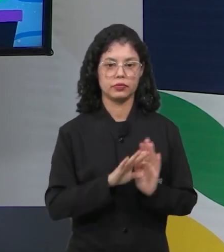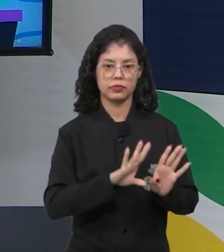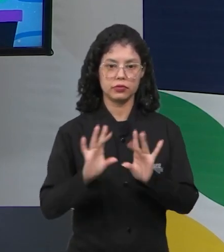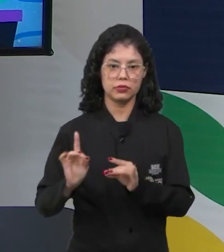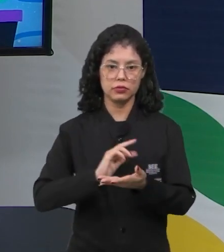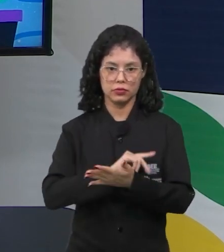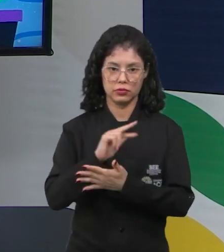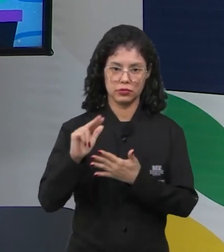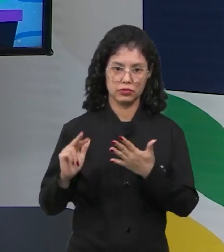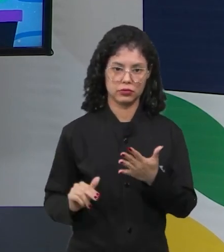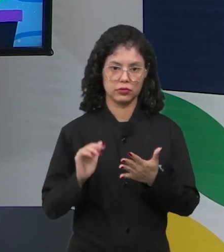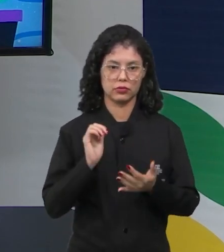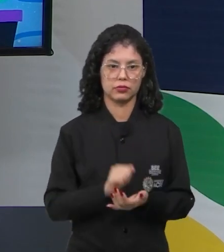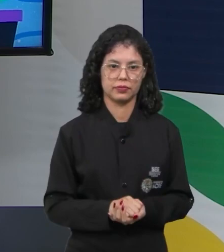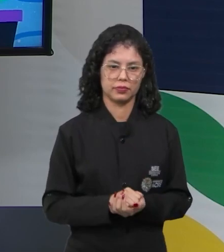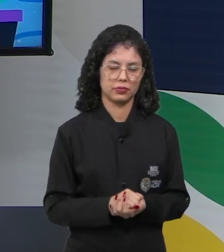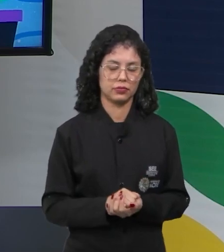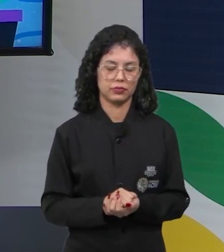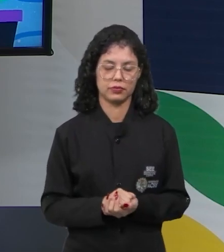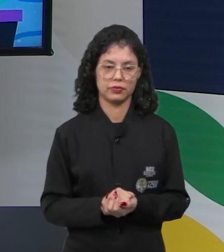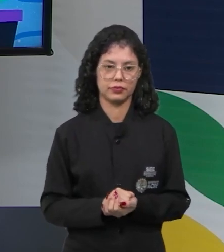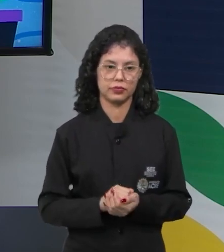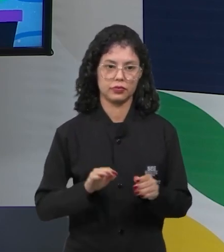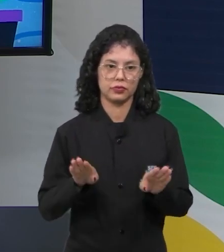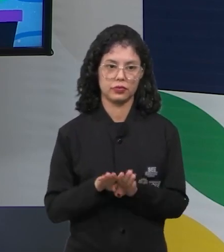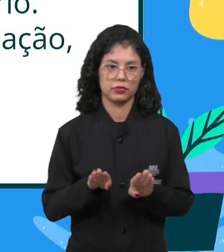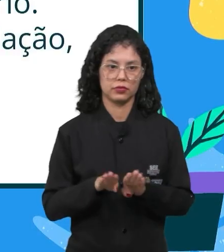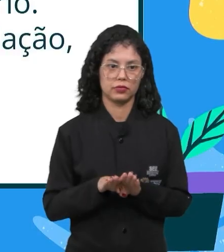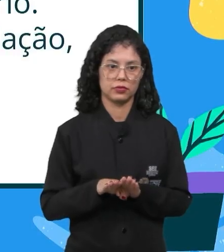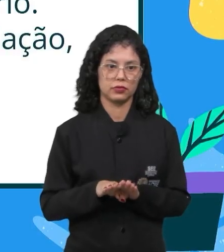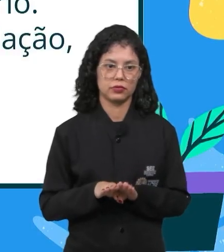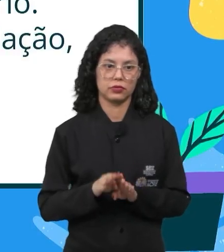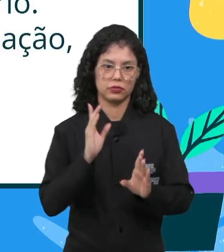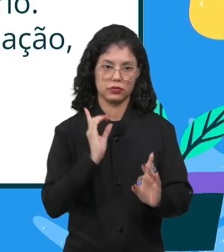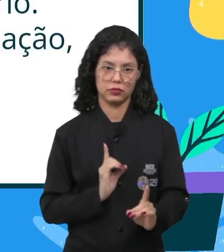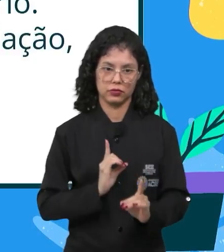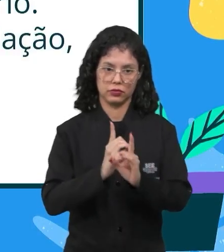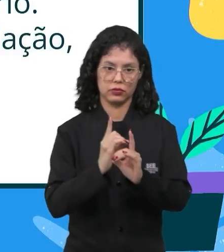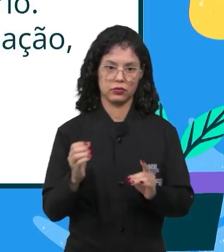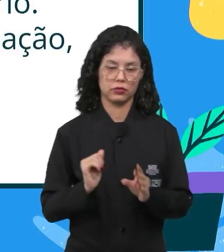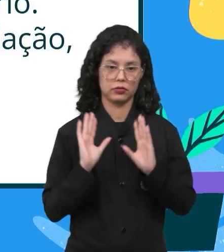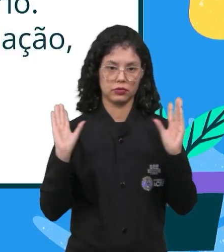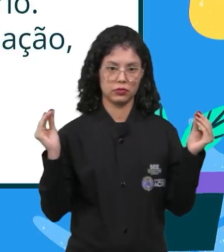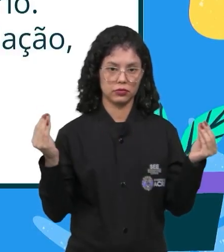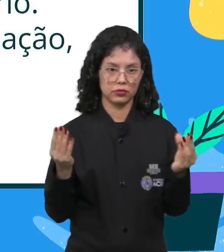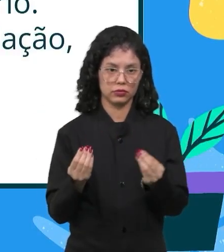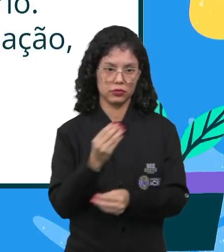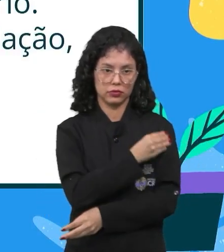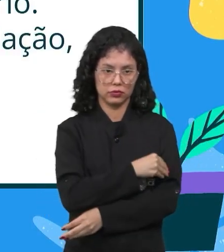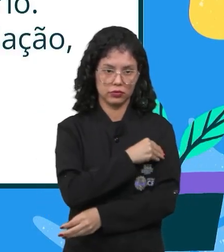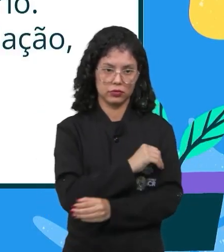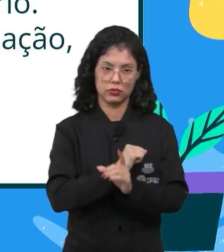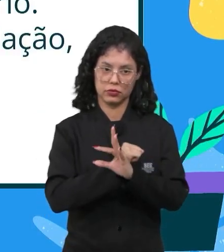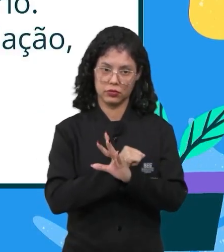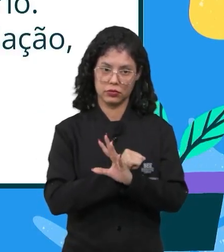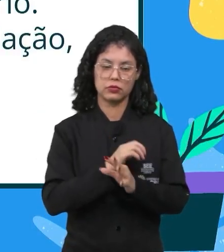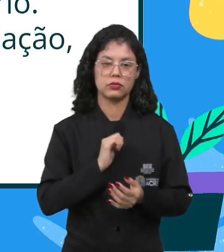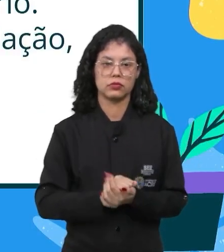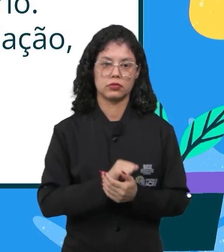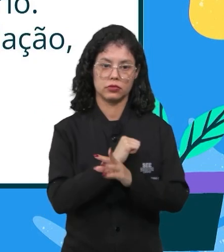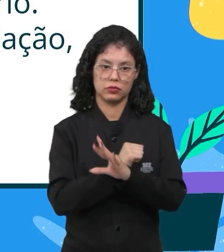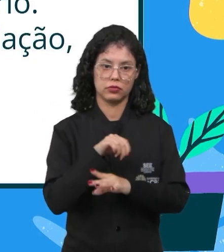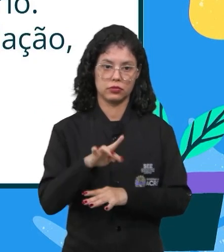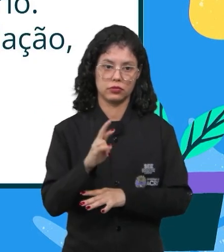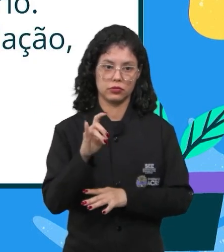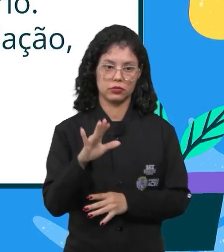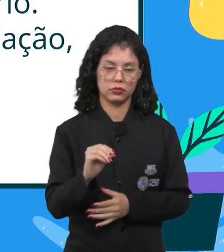várias contribuições ali para a ciência, né, como a descoberta de novas substâncias, como o álcool, o ácido sulfúrico